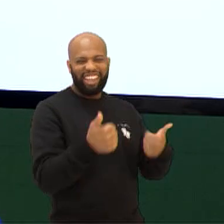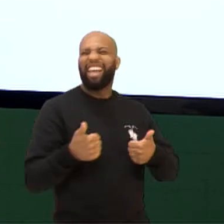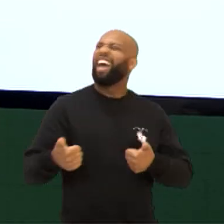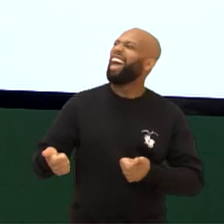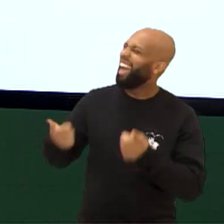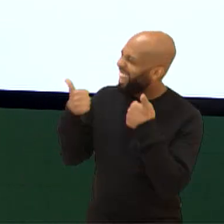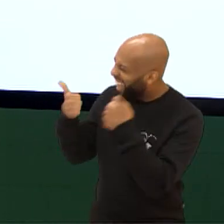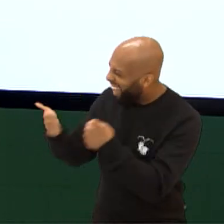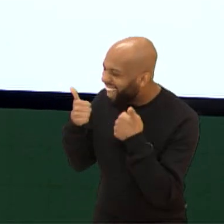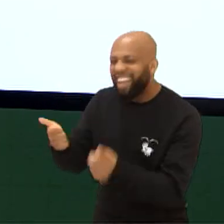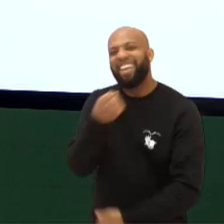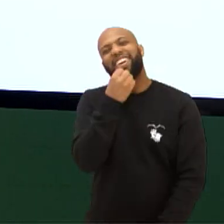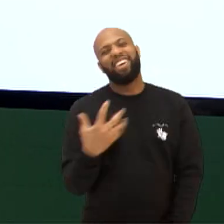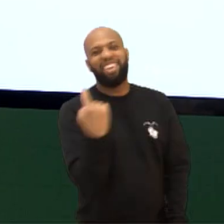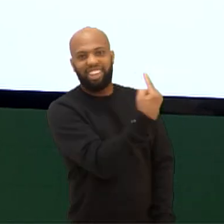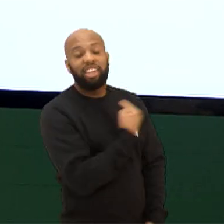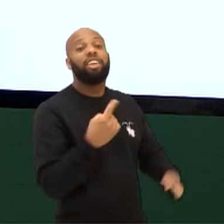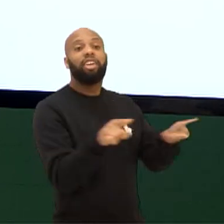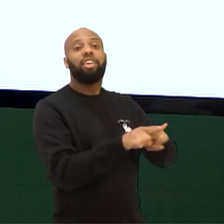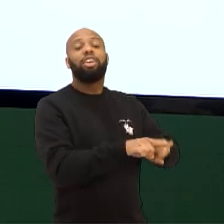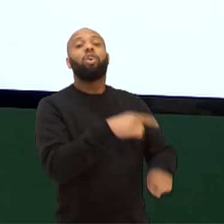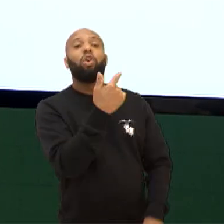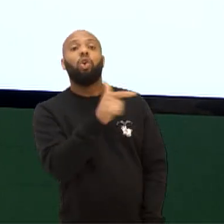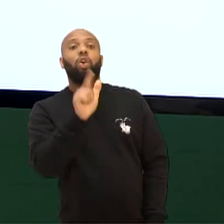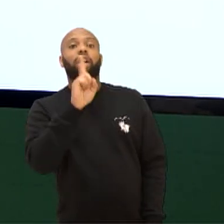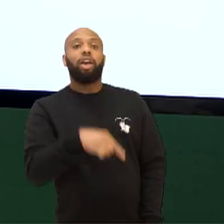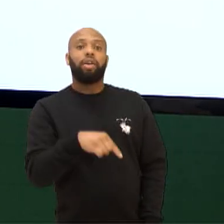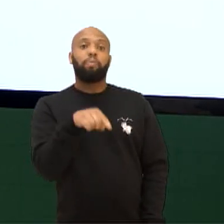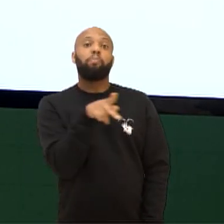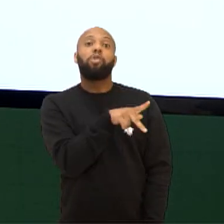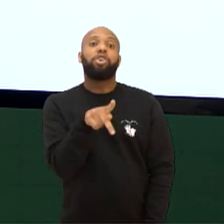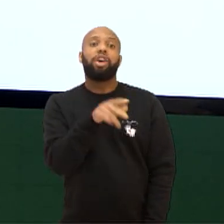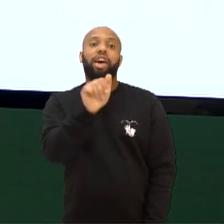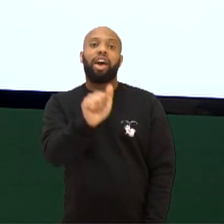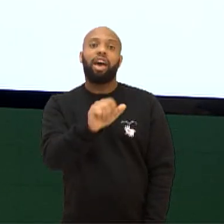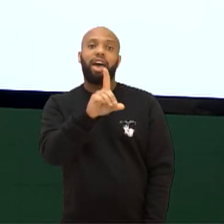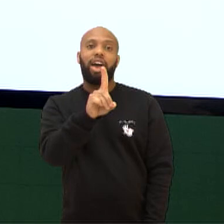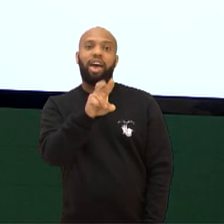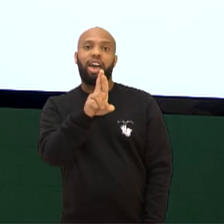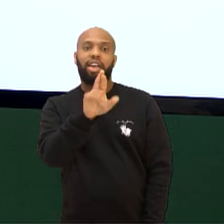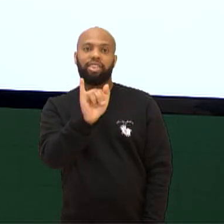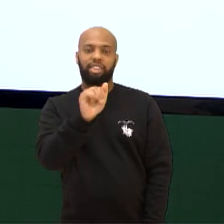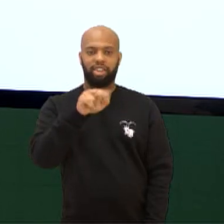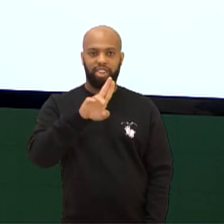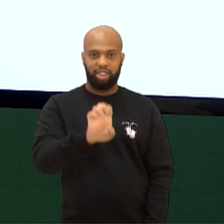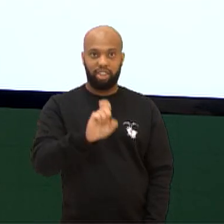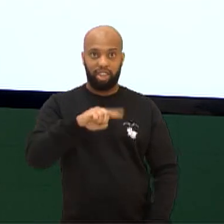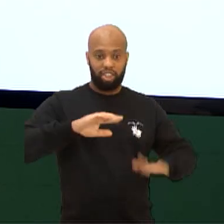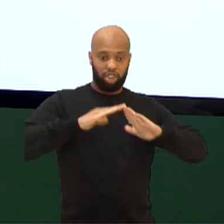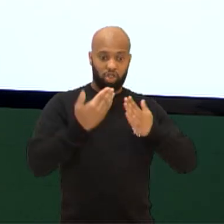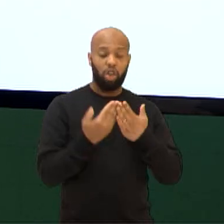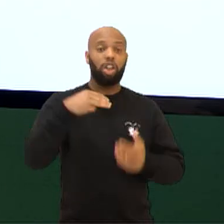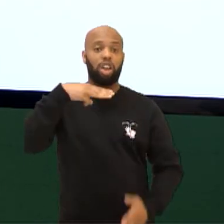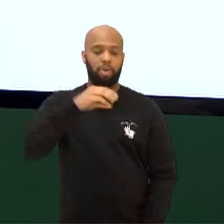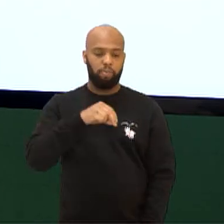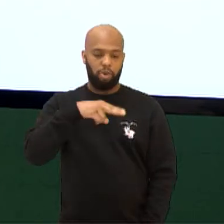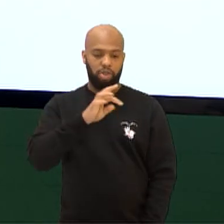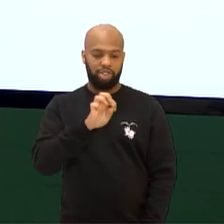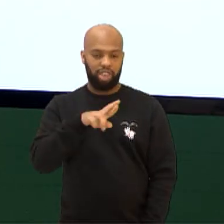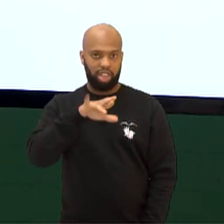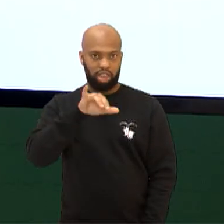gente. Isso faz a bem, Adriane de Fátima, ela é professora, a professora Adriane, do Colégio Monteiro Lobato,